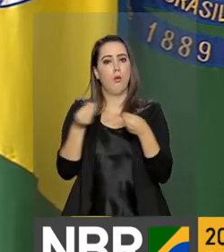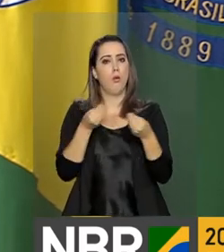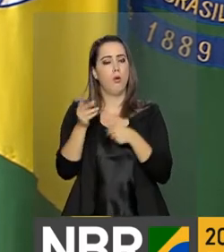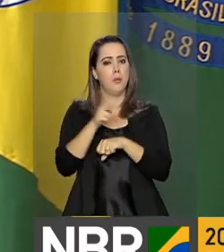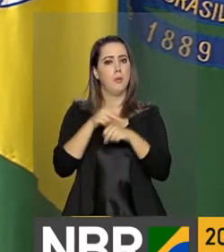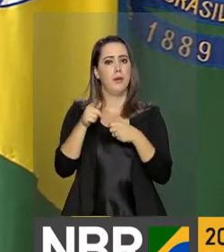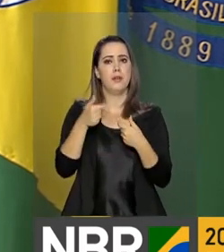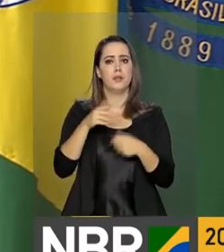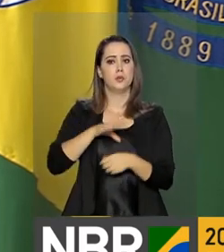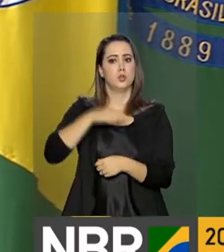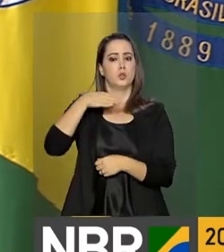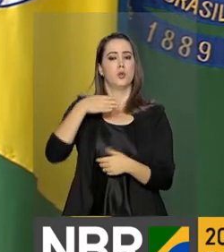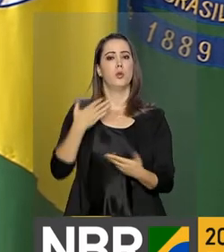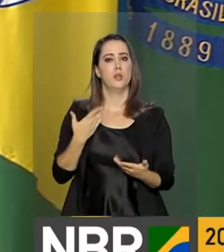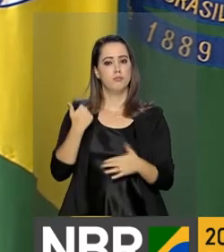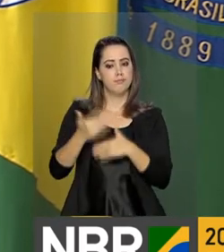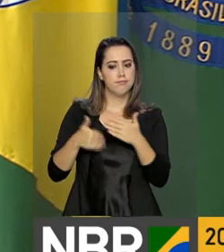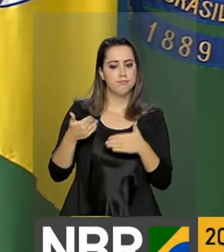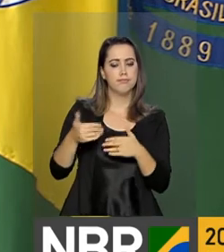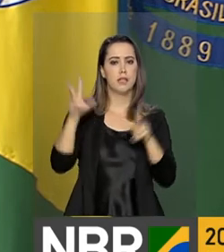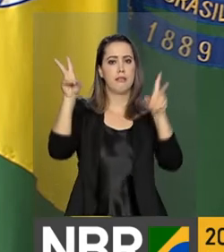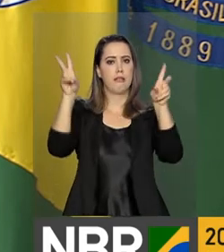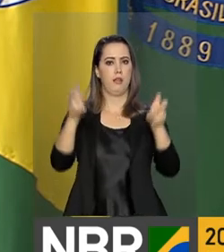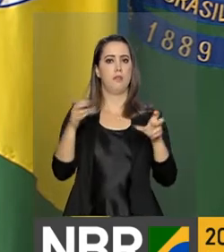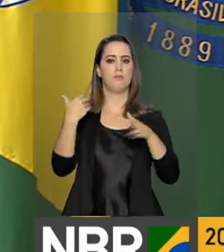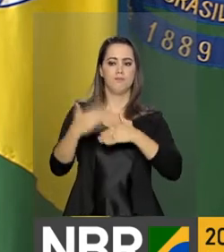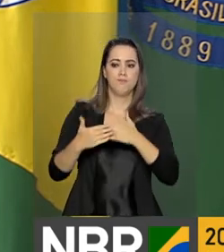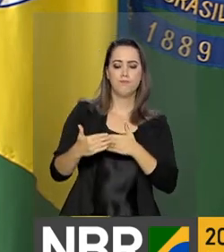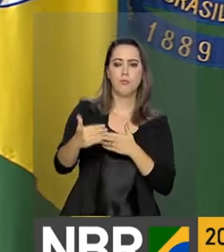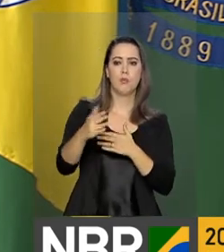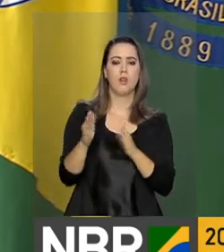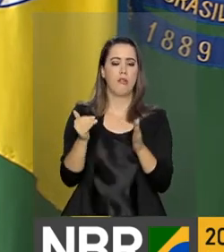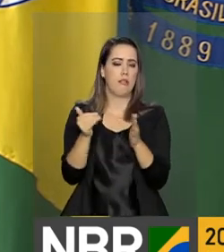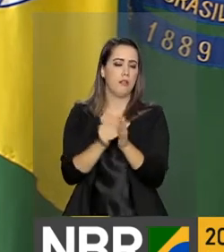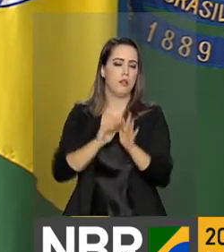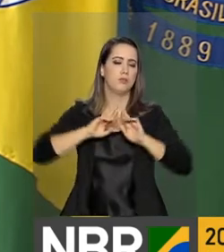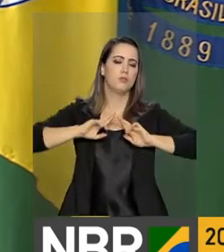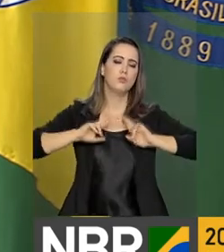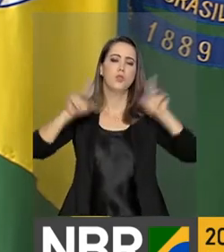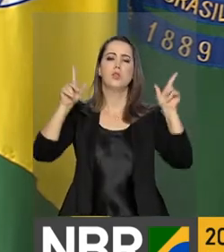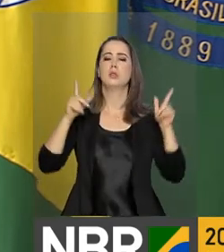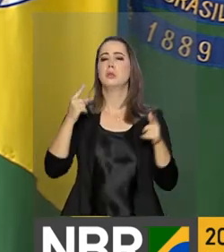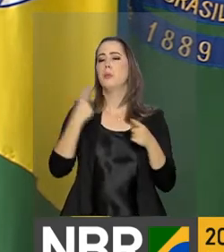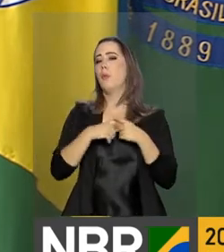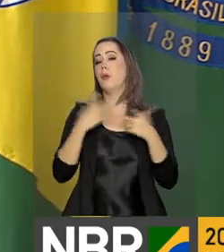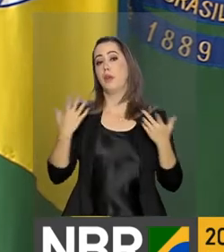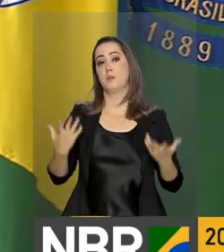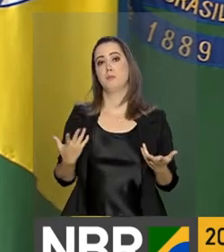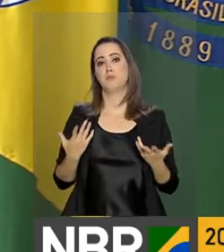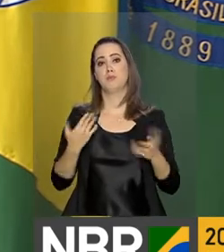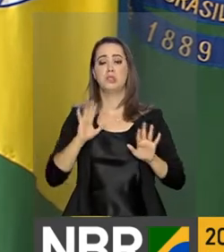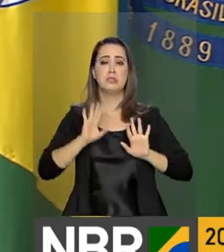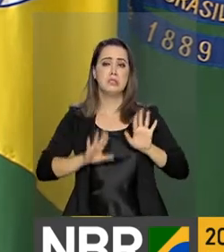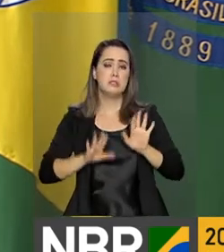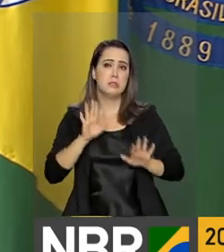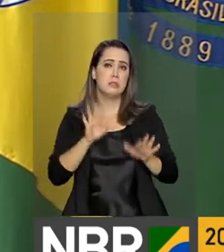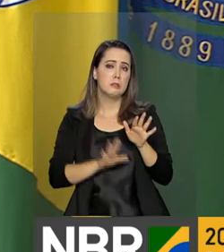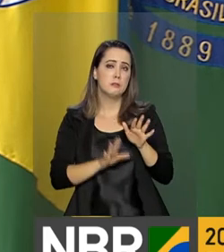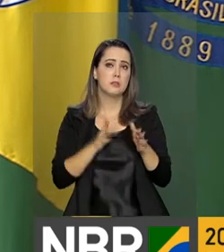não tinha coragem de levar adiante certos temas. Até, muitas e muitas vezes, por um vício,